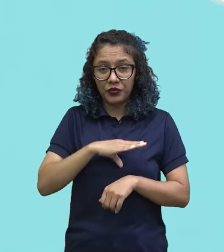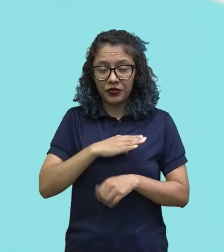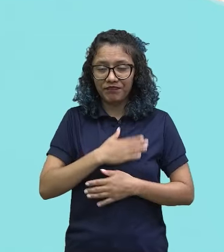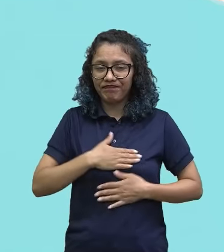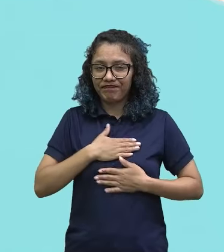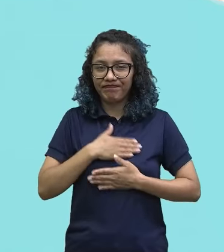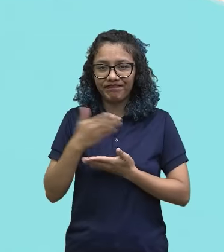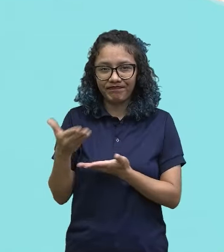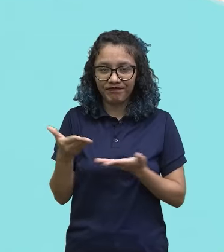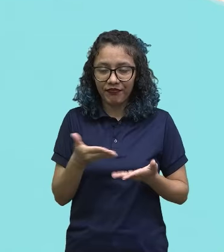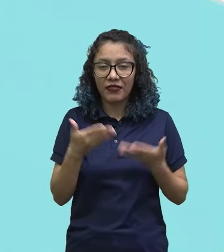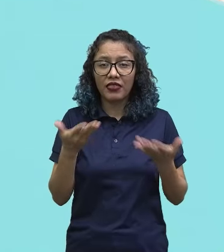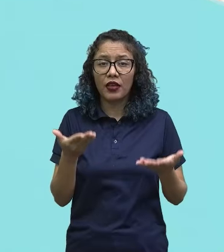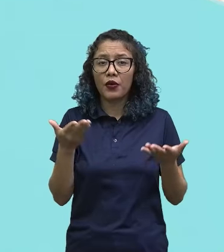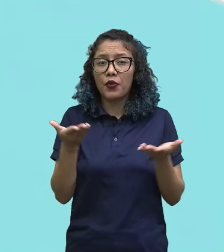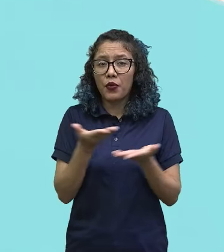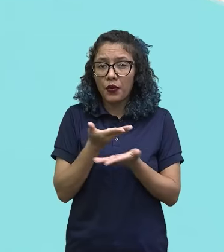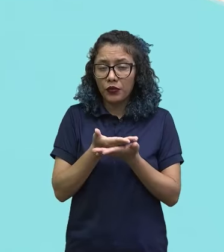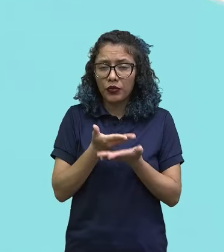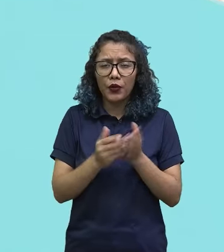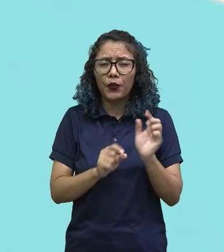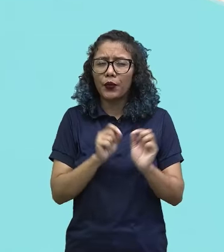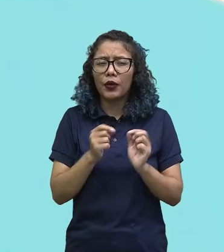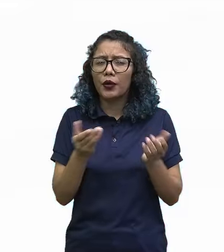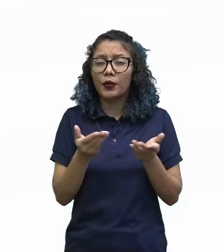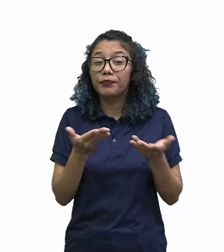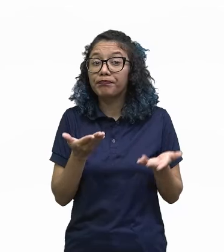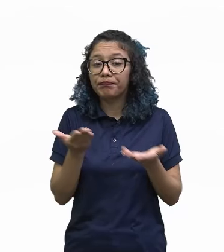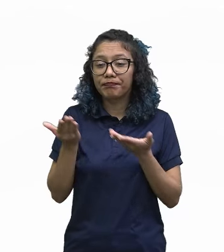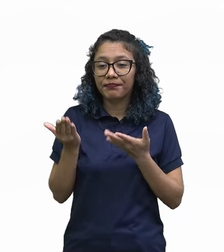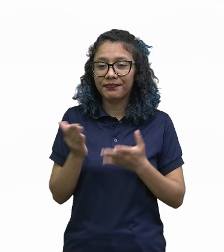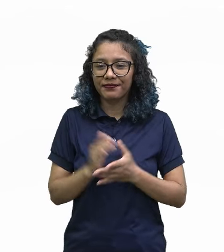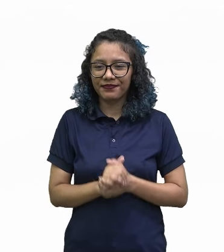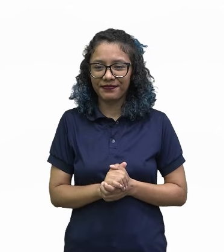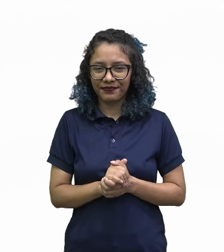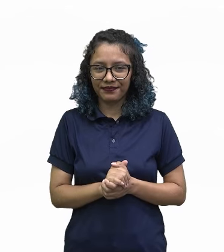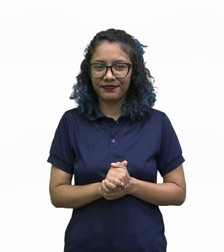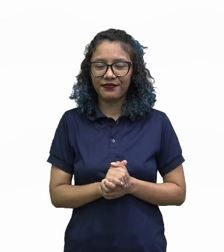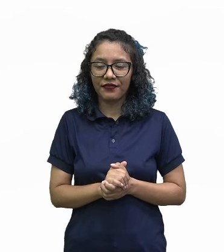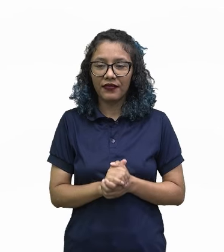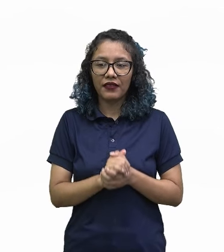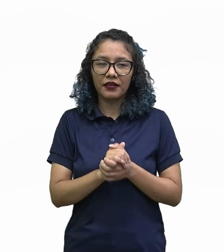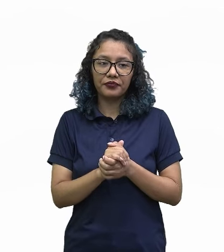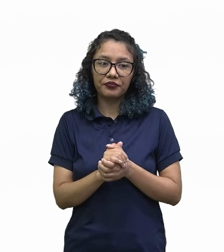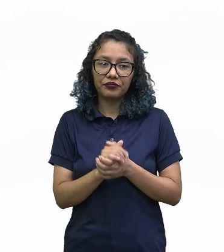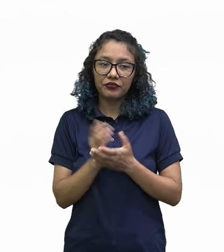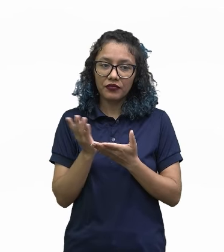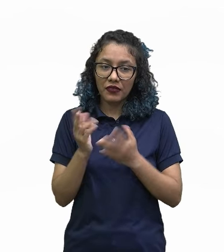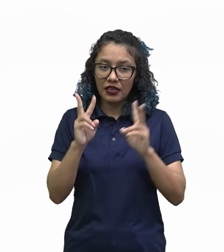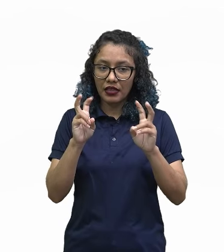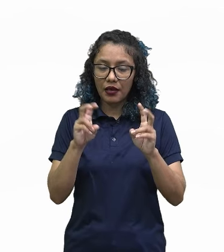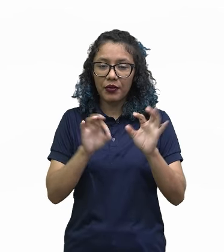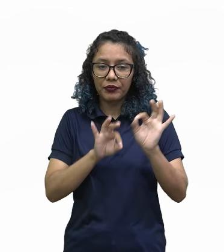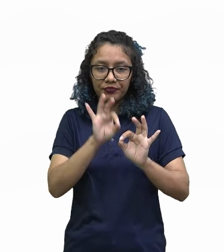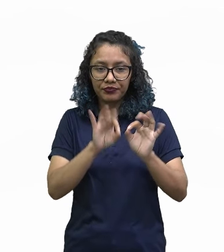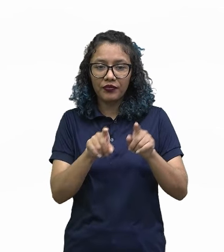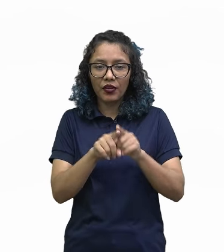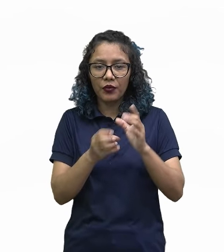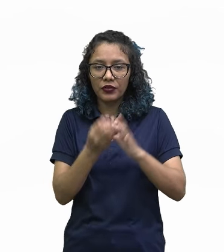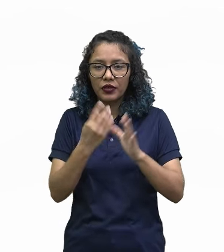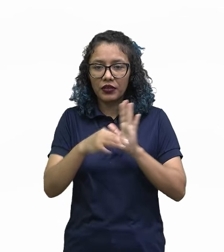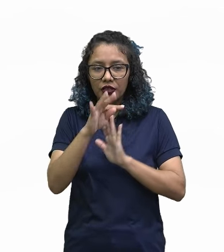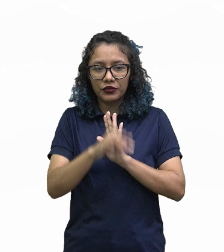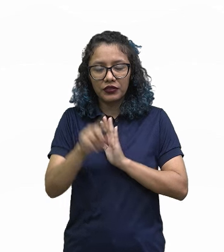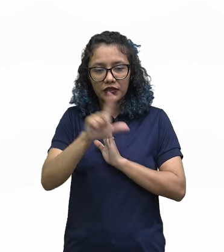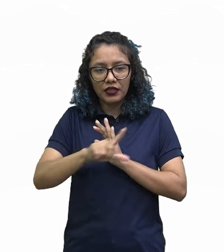aqui. Professora, afinal, o que nós vamos estudar nesta aula? Acompanhem comigo. Temos aí nosso objeto de conhecimento, planejamento e produção de